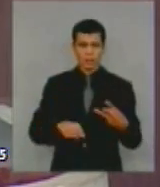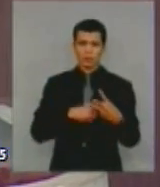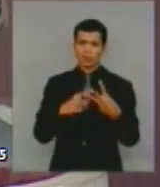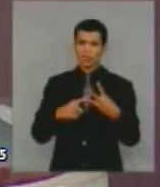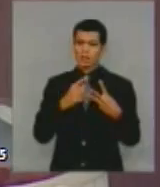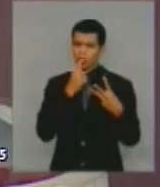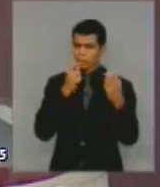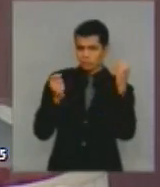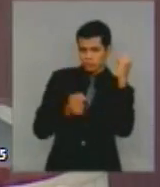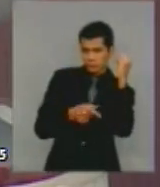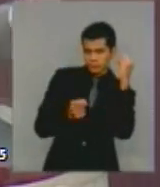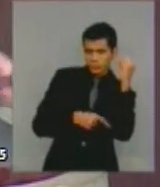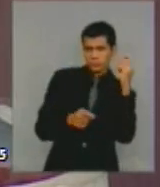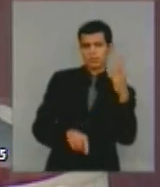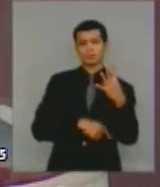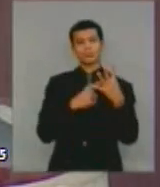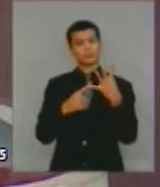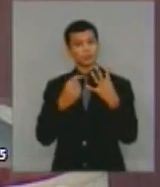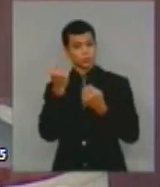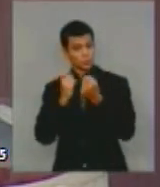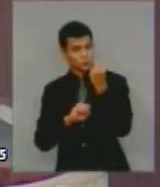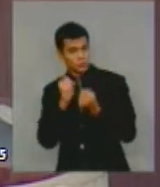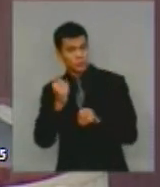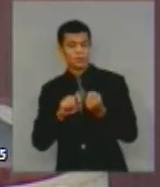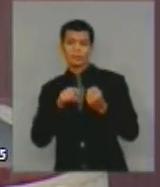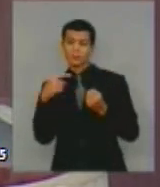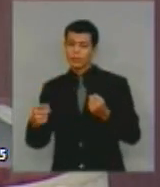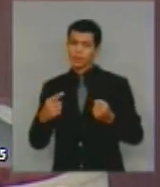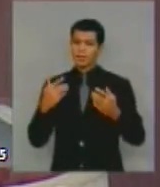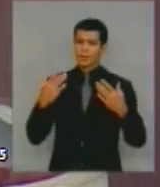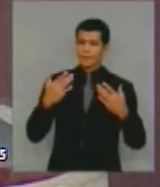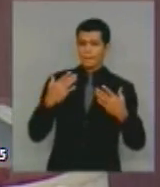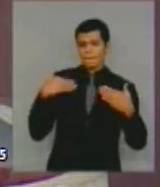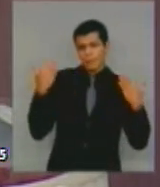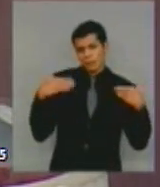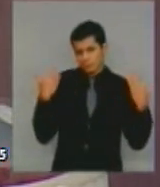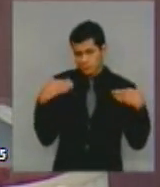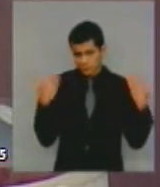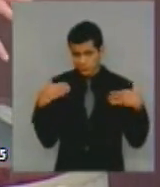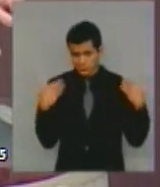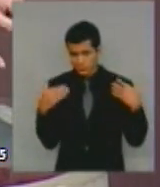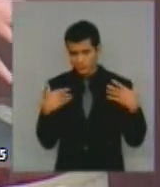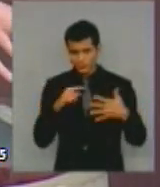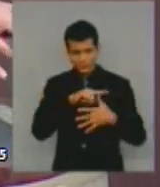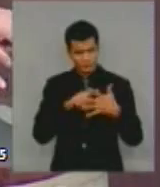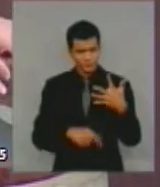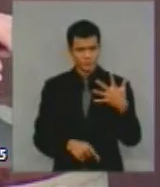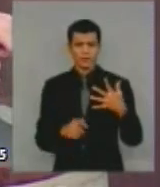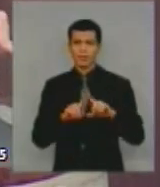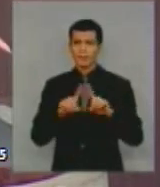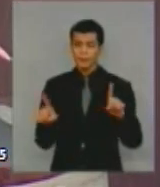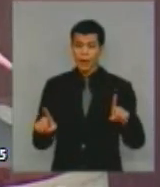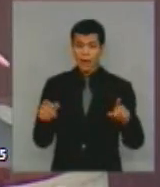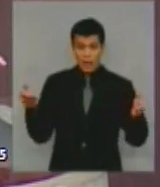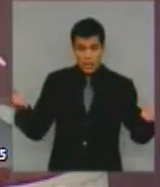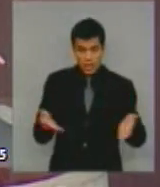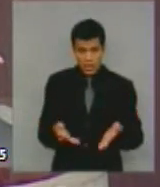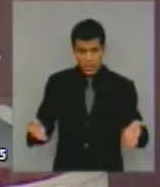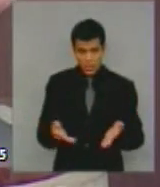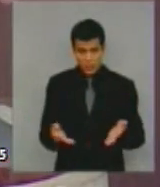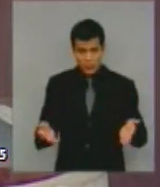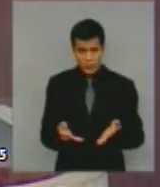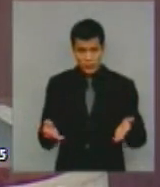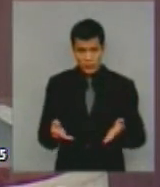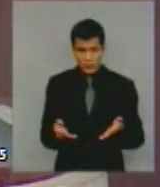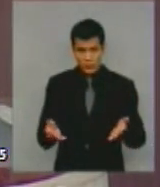lazer. Pois na arquitetura da outorga hoje, feita por estes governos atuais,